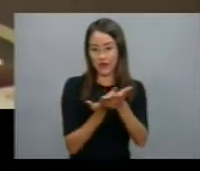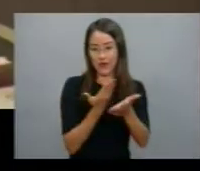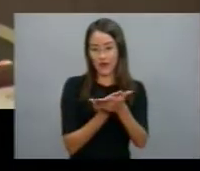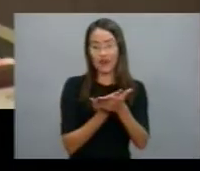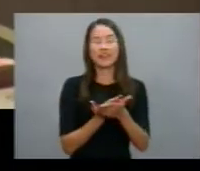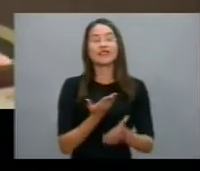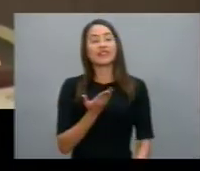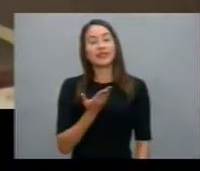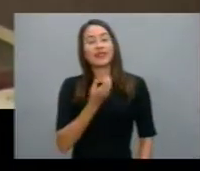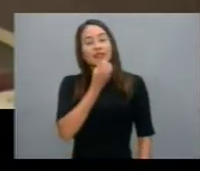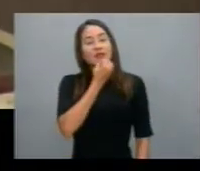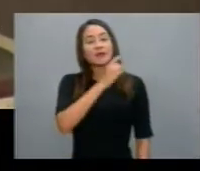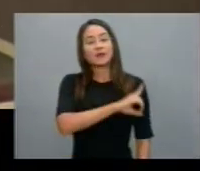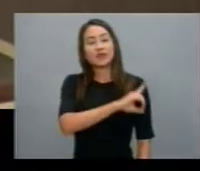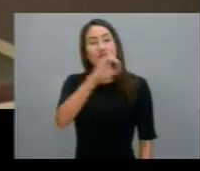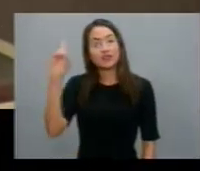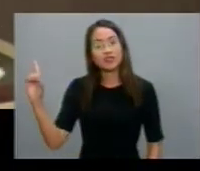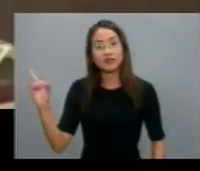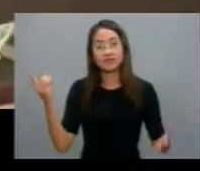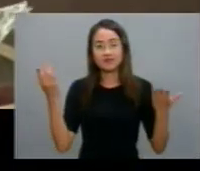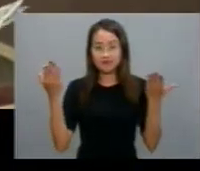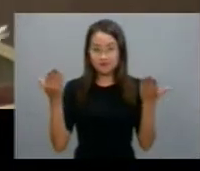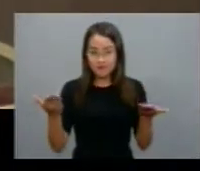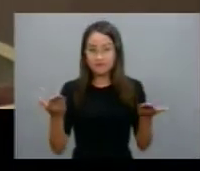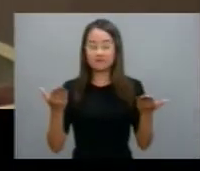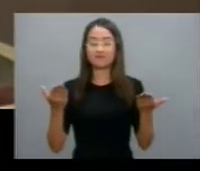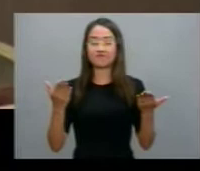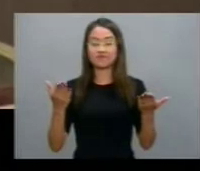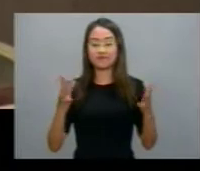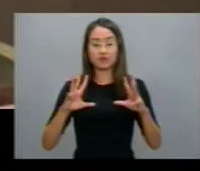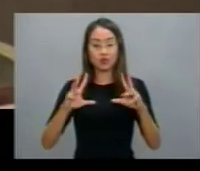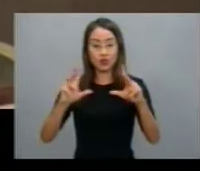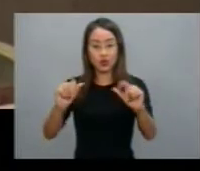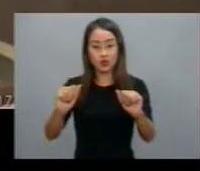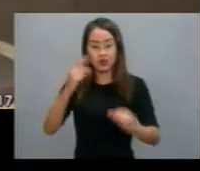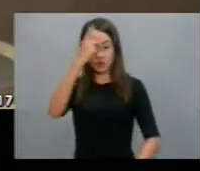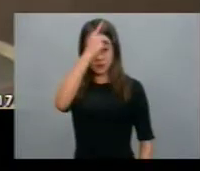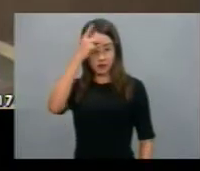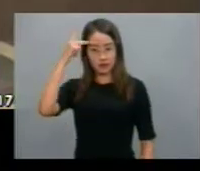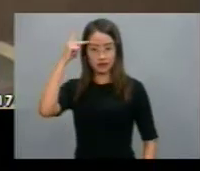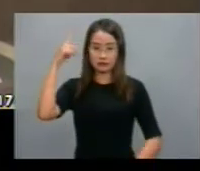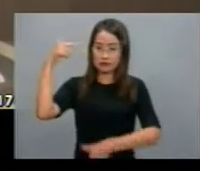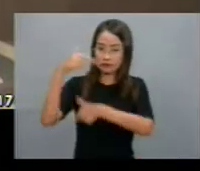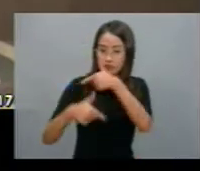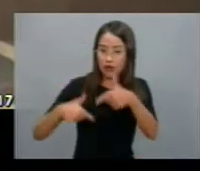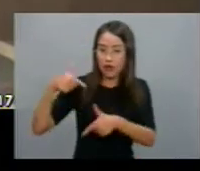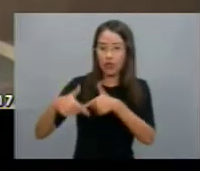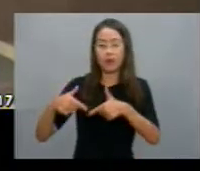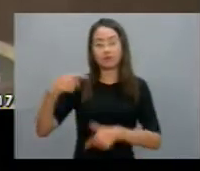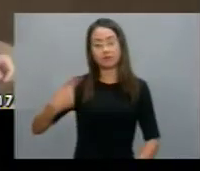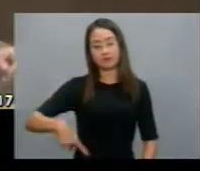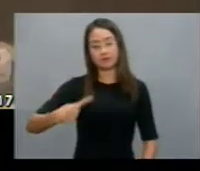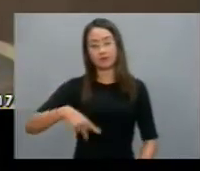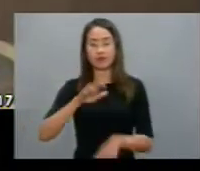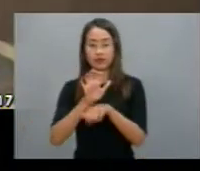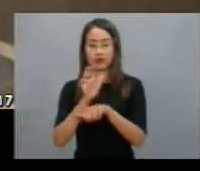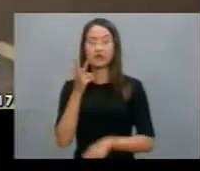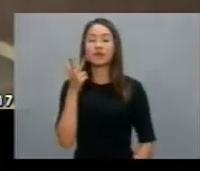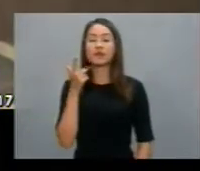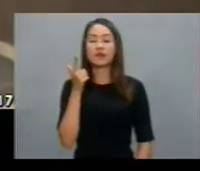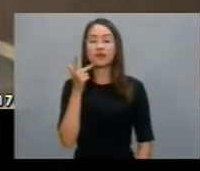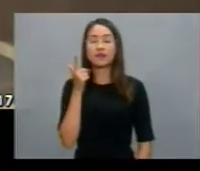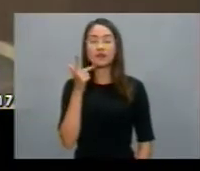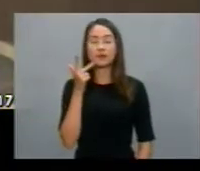Queria dar meu bom dia a todos e a todos, os trabalhadores e trabalhadoras do Ceará.